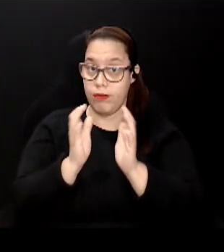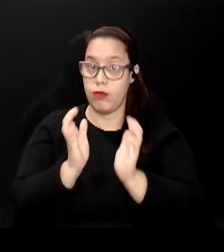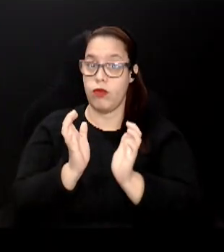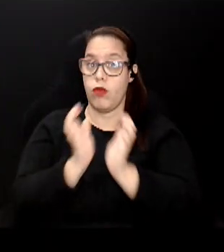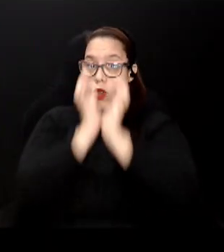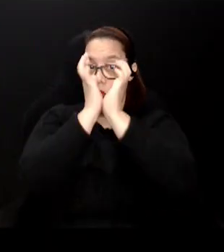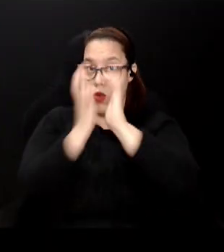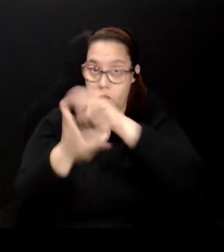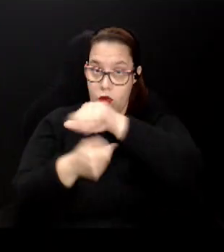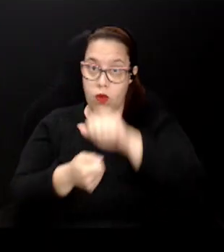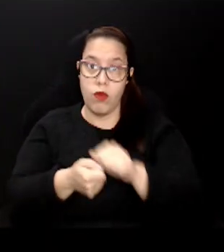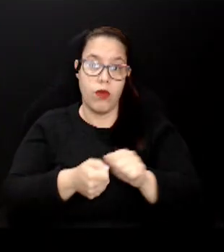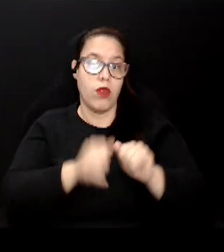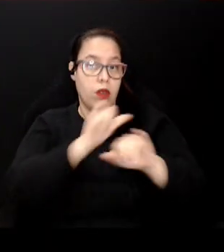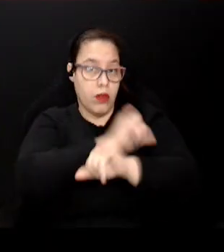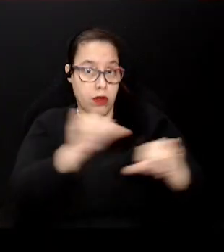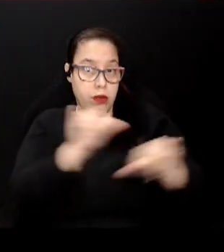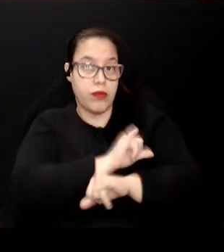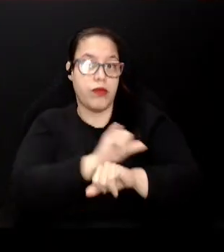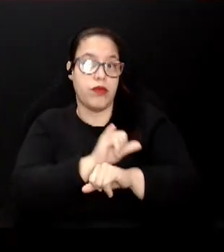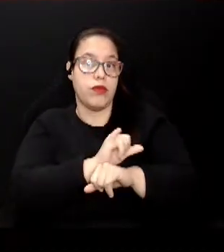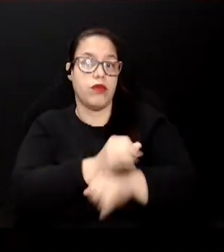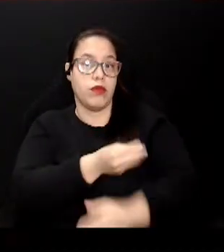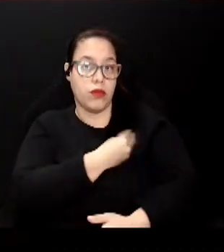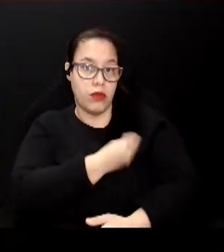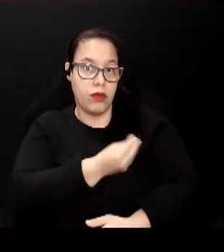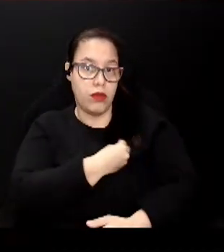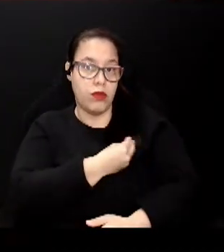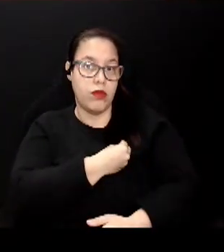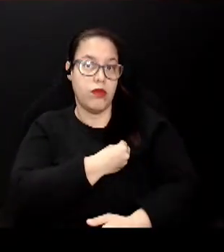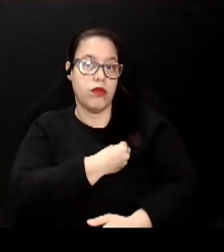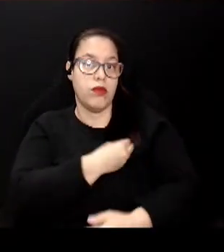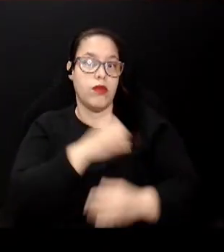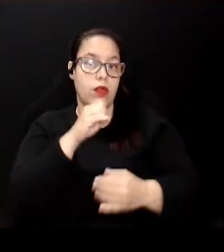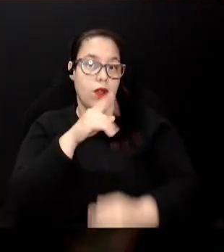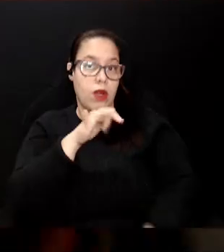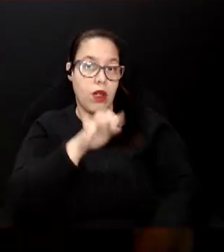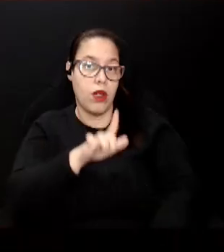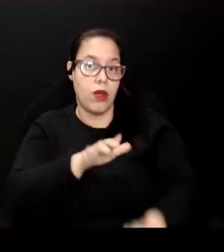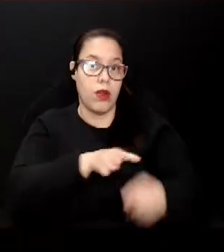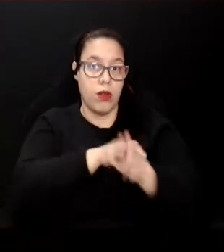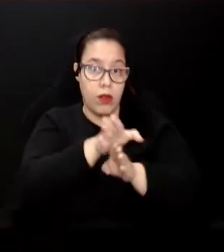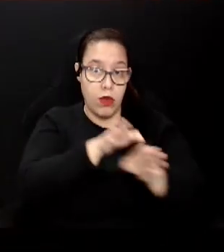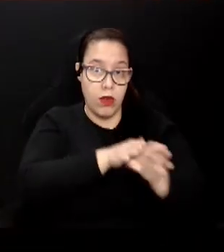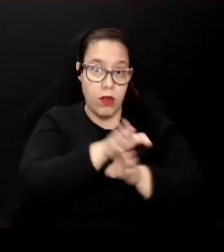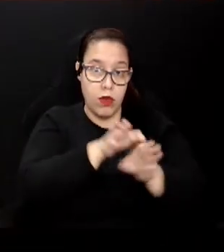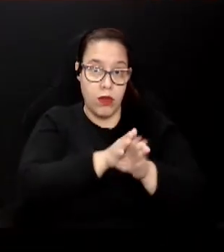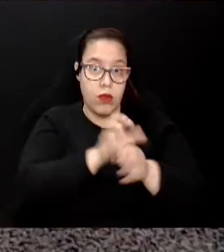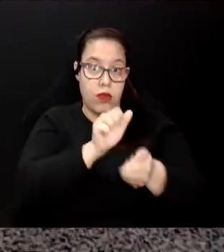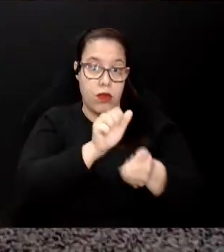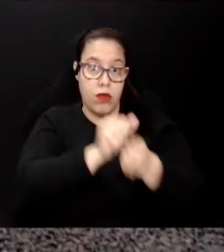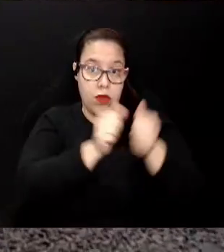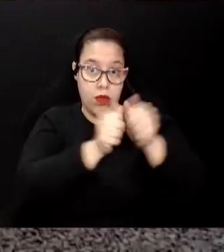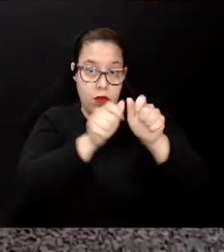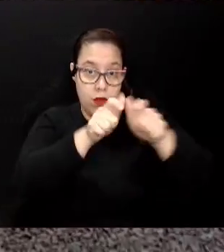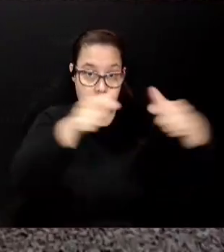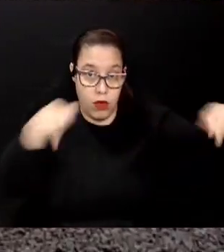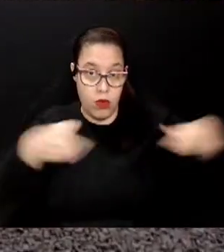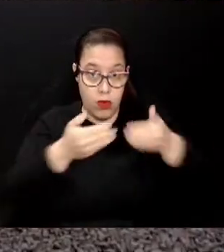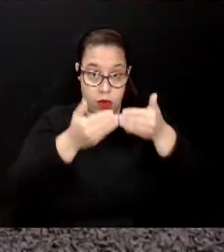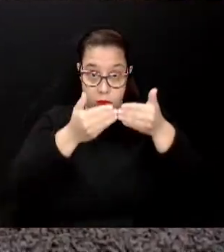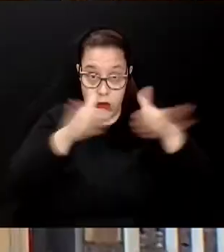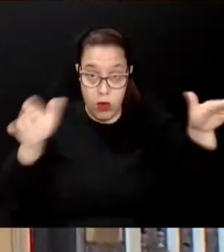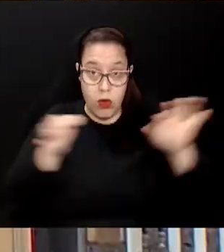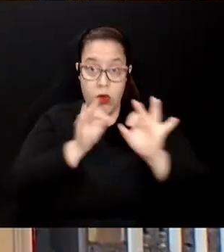meio da campanha Guardião da Vida, a concessionária orienta que as fogueiras sejam montadas em locais abertos, longe da